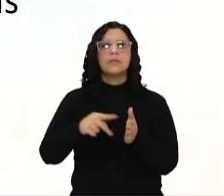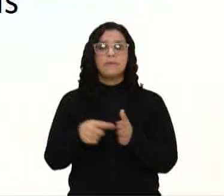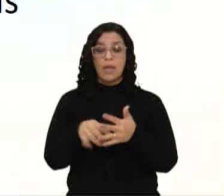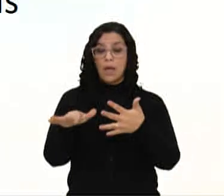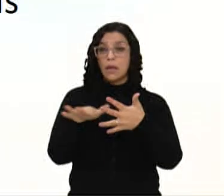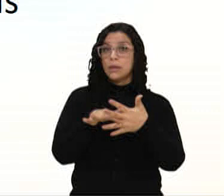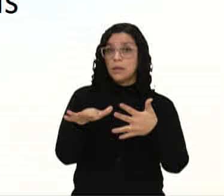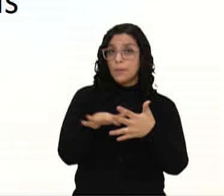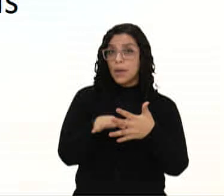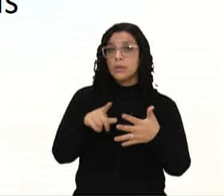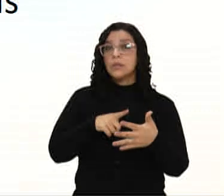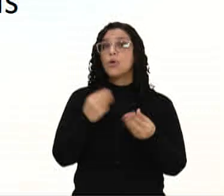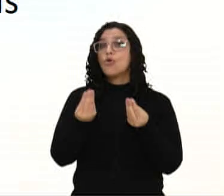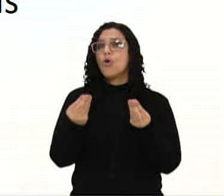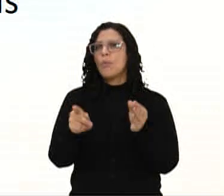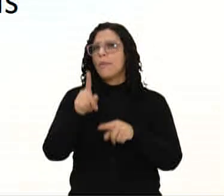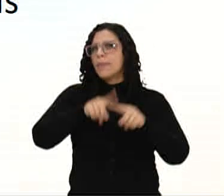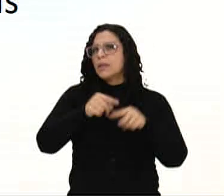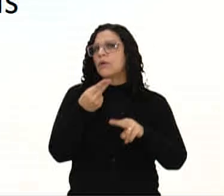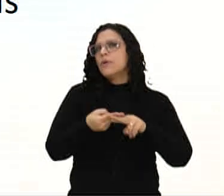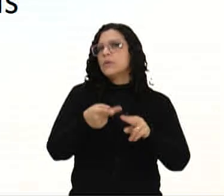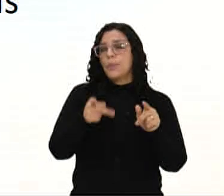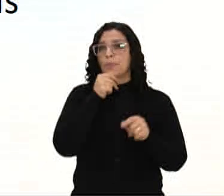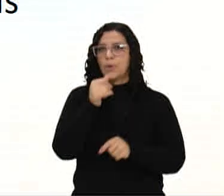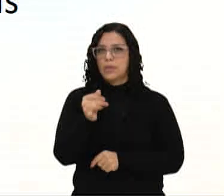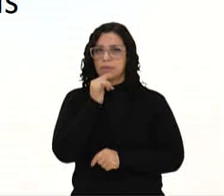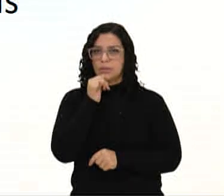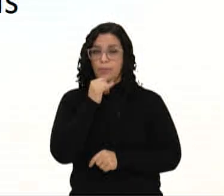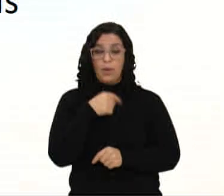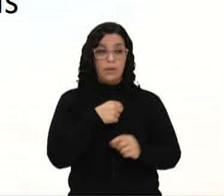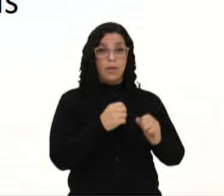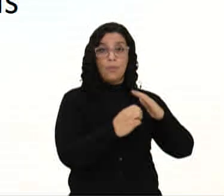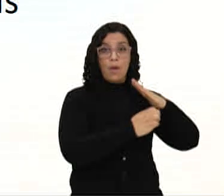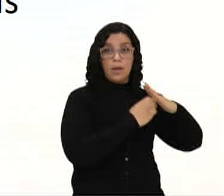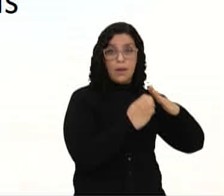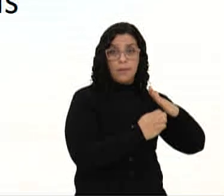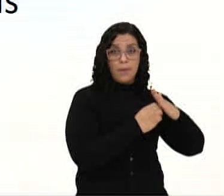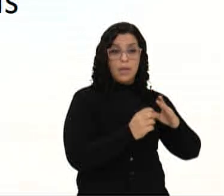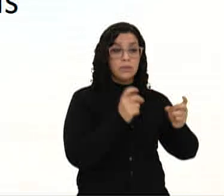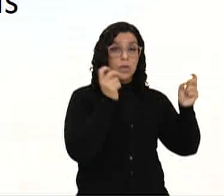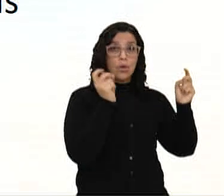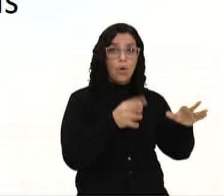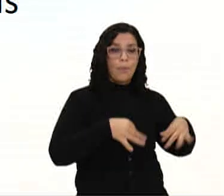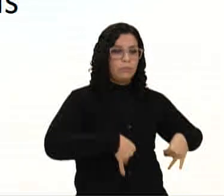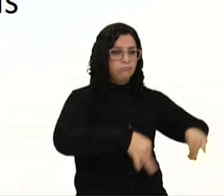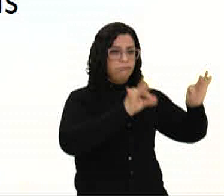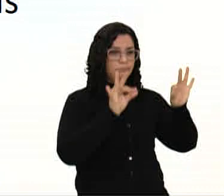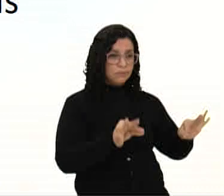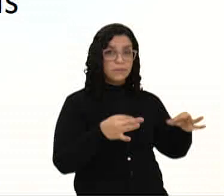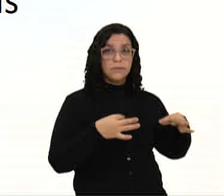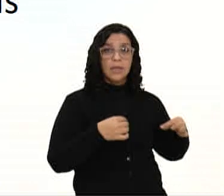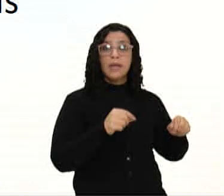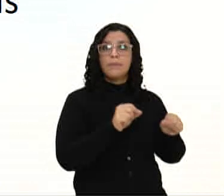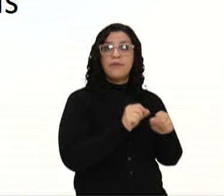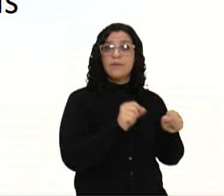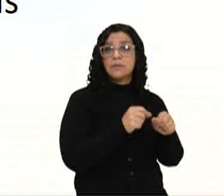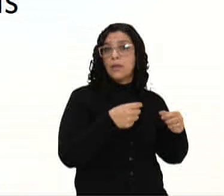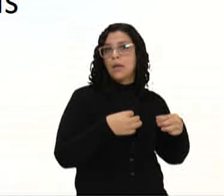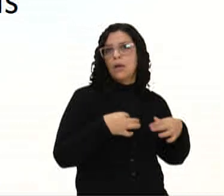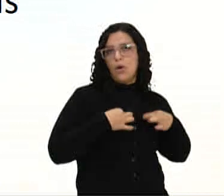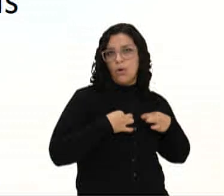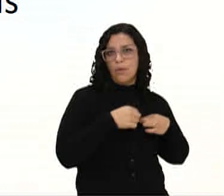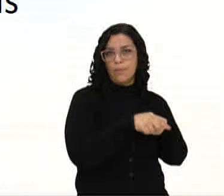significa o destino que terá um bem. Uma empresa adquire tecidos para fazer roupas, é um exemplo de consumo